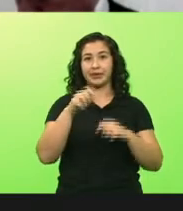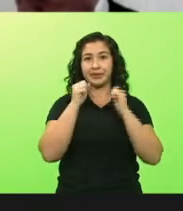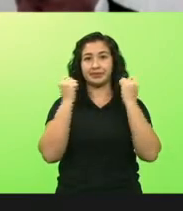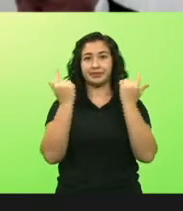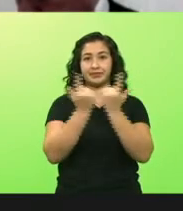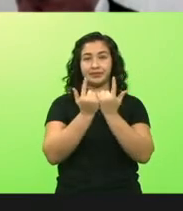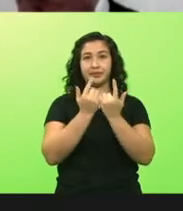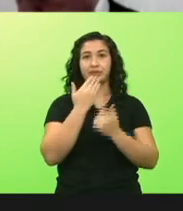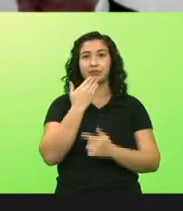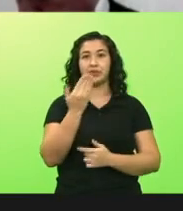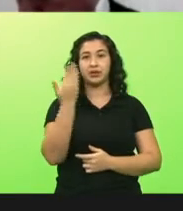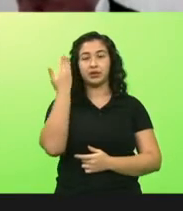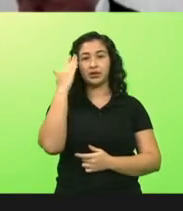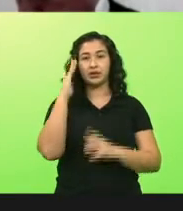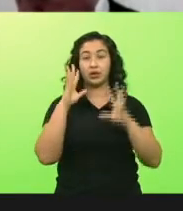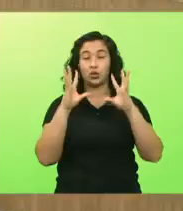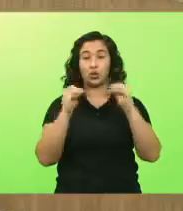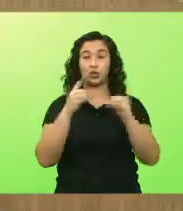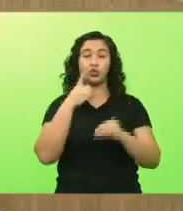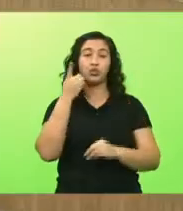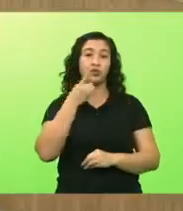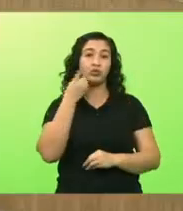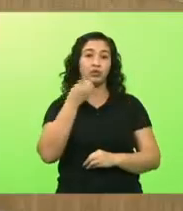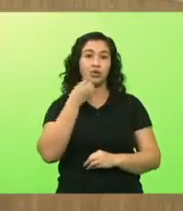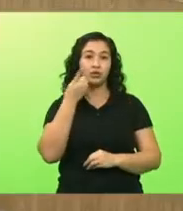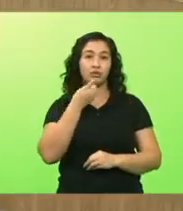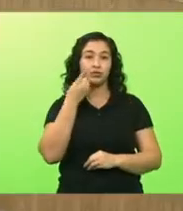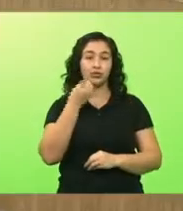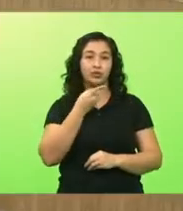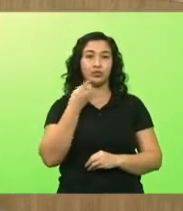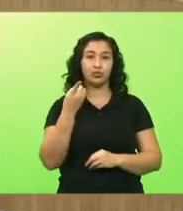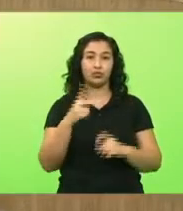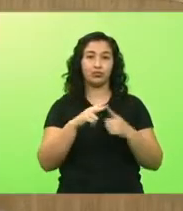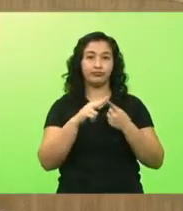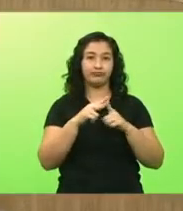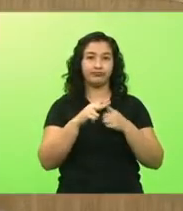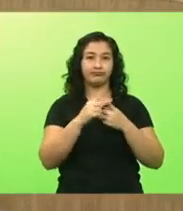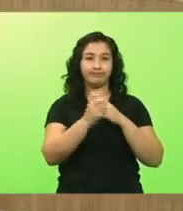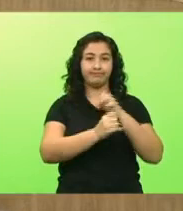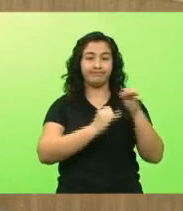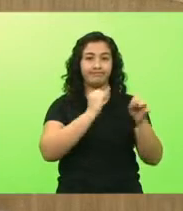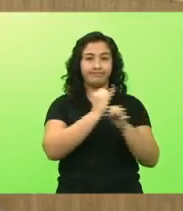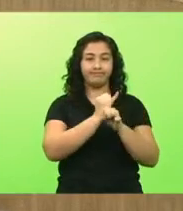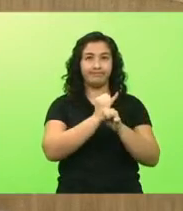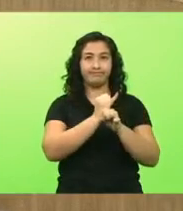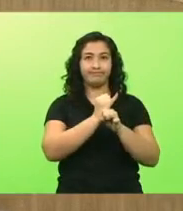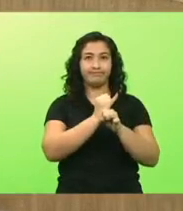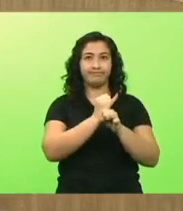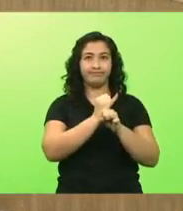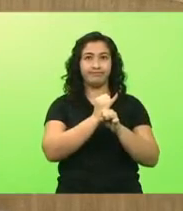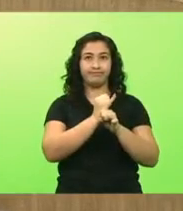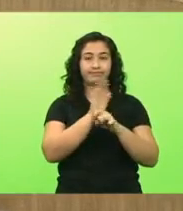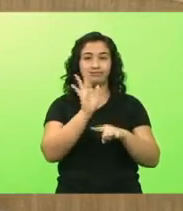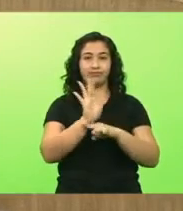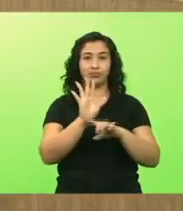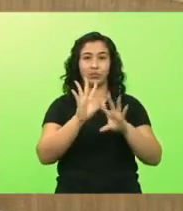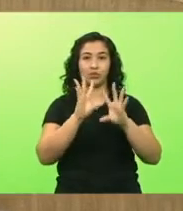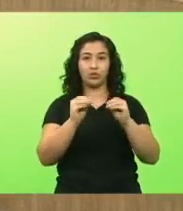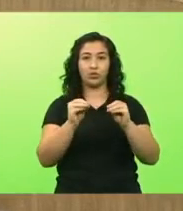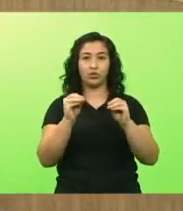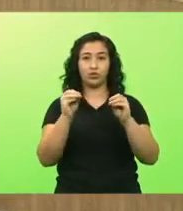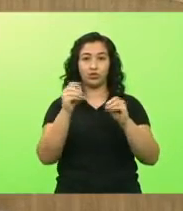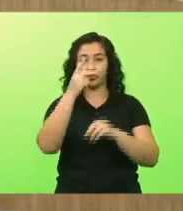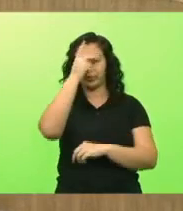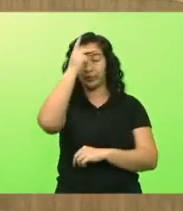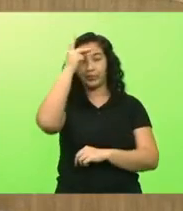Peço a compreensão dos senhores deputados e deputadas até que a gente possa restabelecer o sistema para que as pessoas que estão